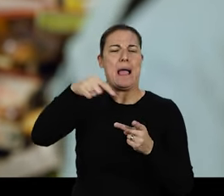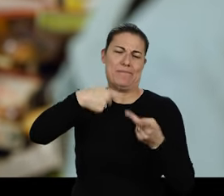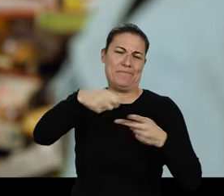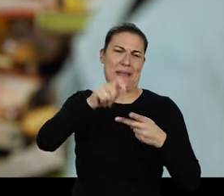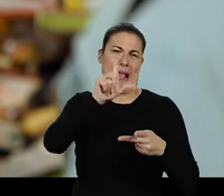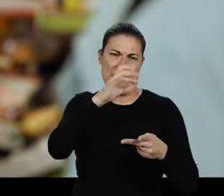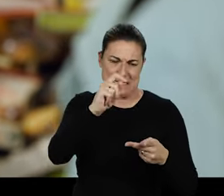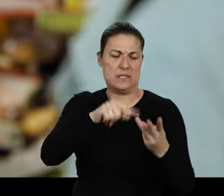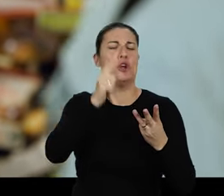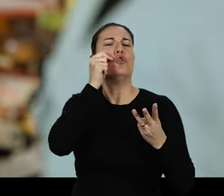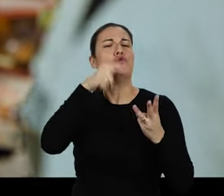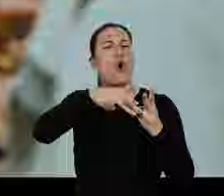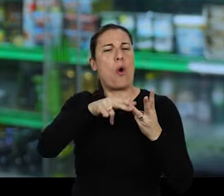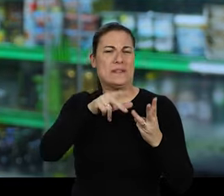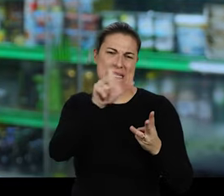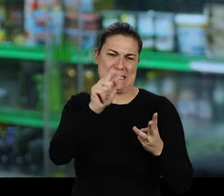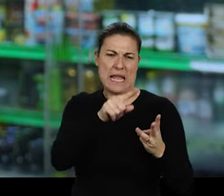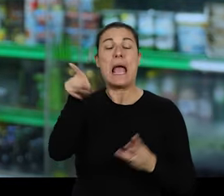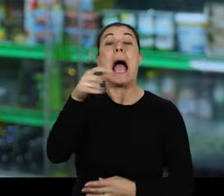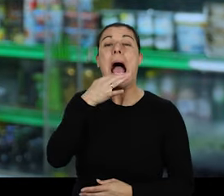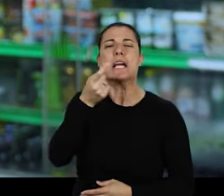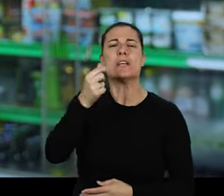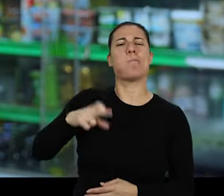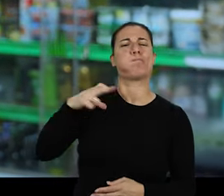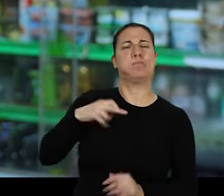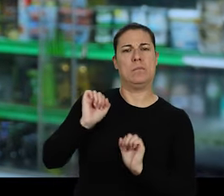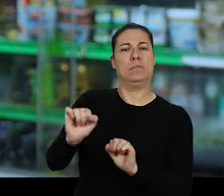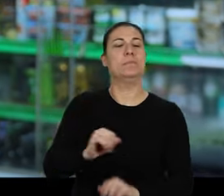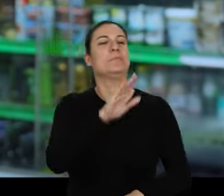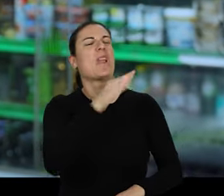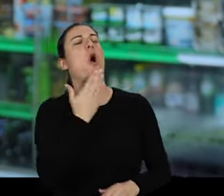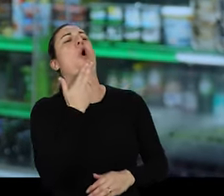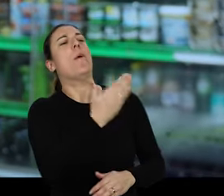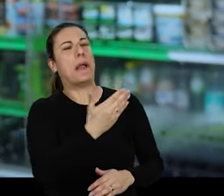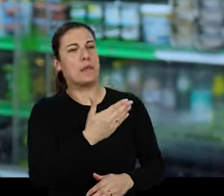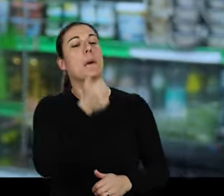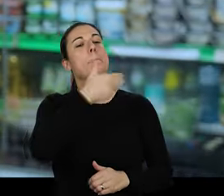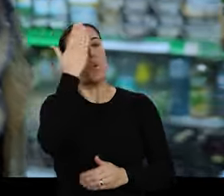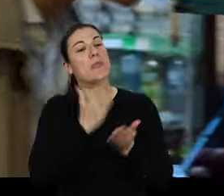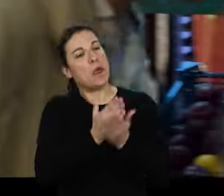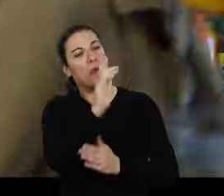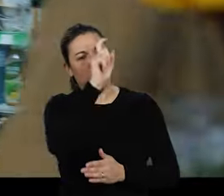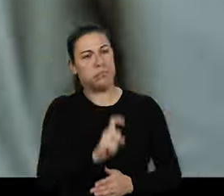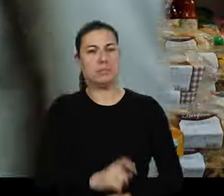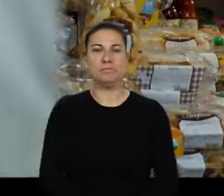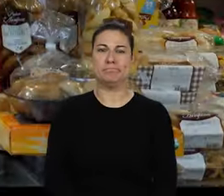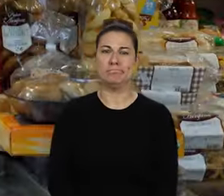do quiosque, nem o Zé da oficina. Isso é para os ricos. Oh. Oi, muito obrigado. Resta um bom dia.